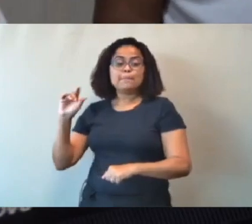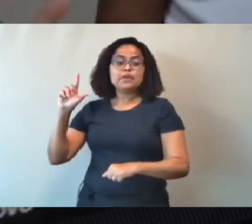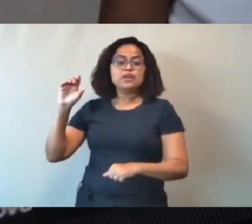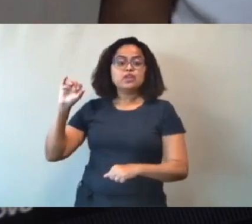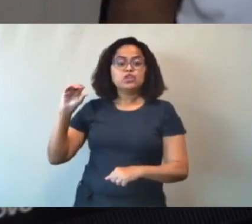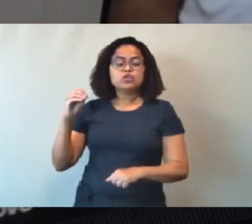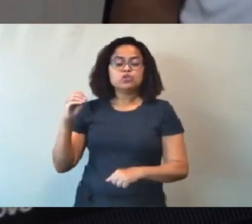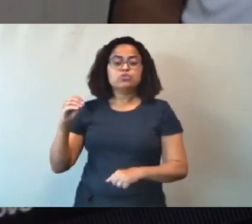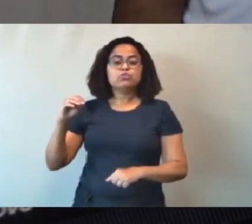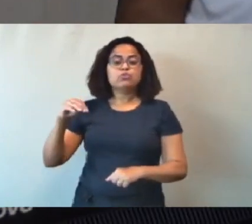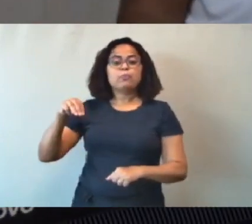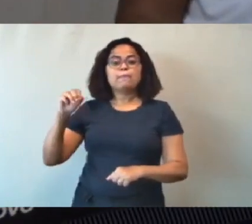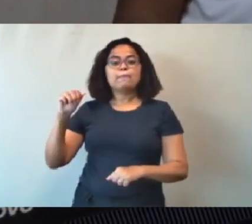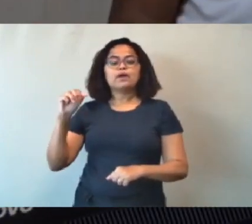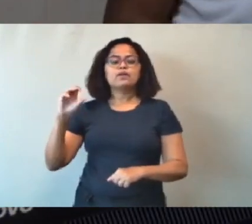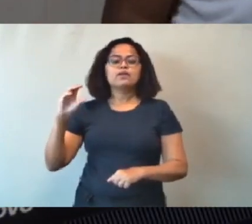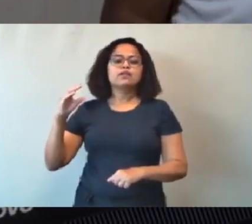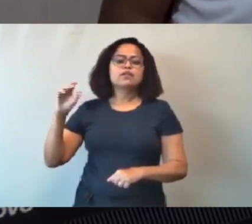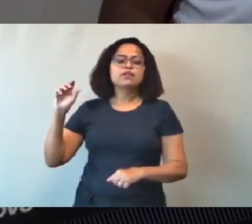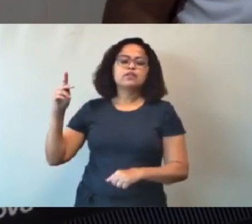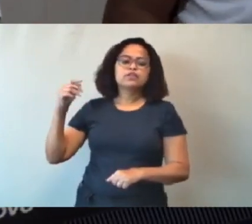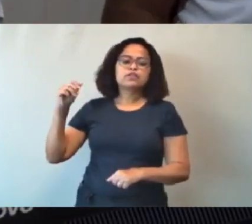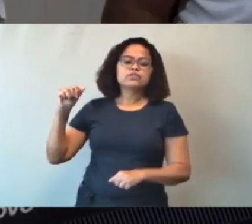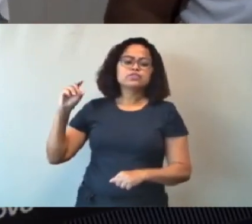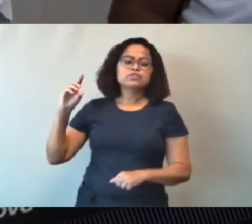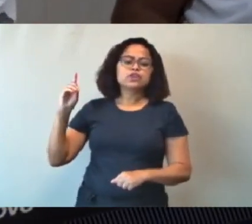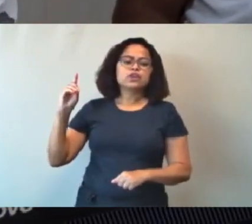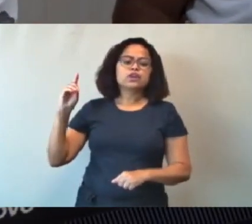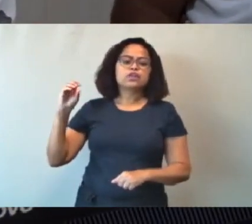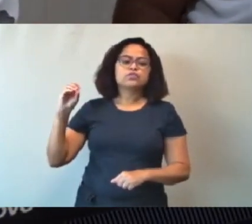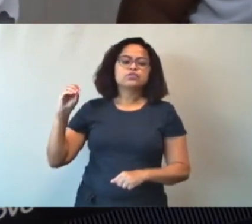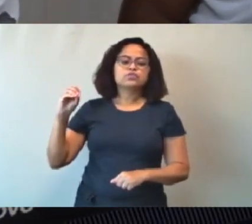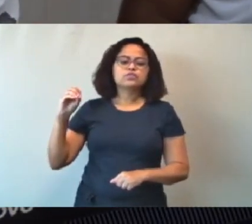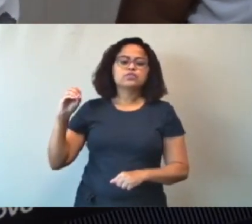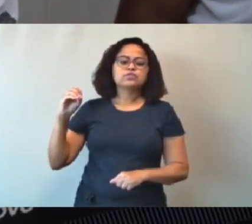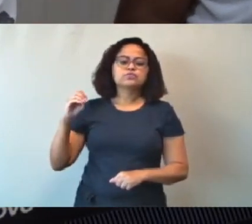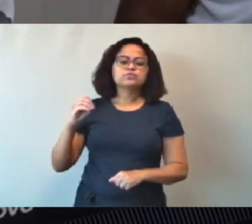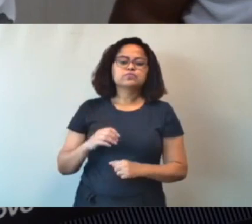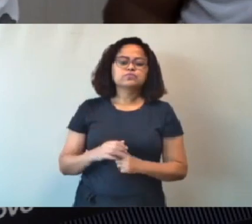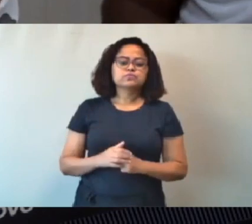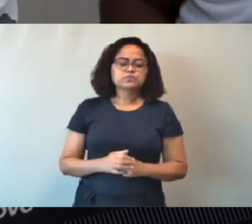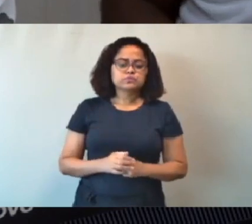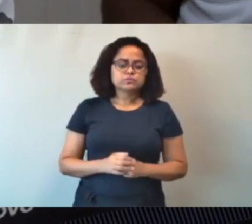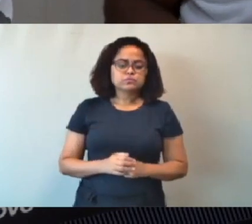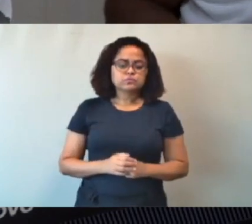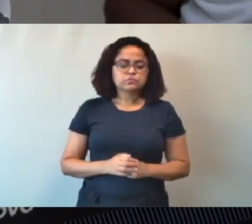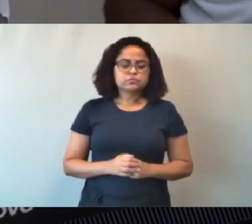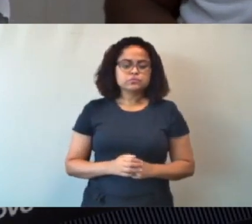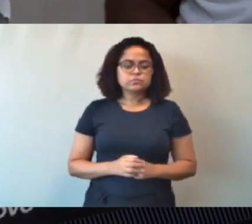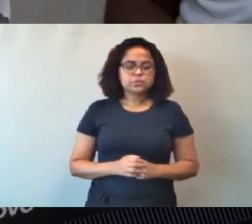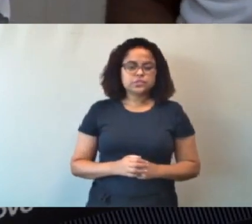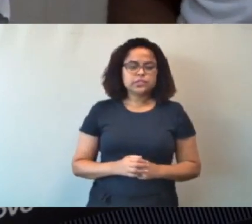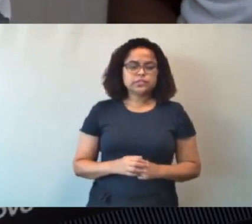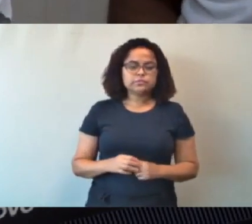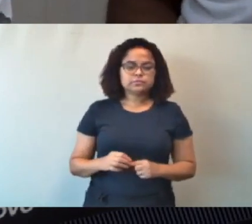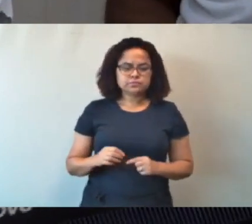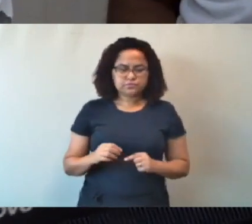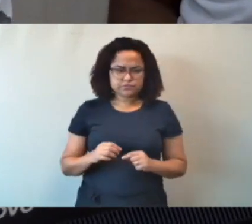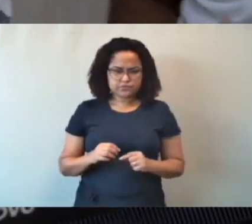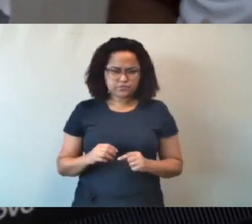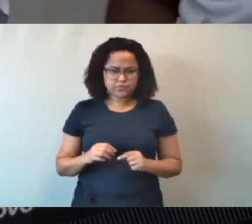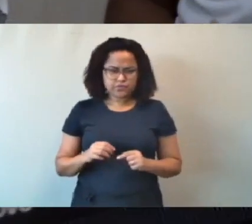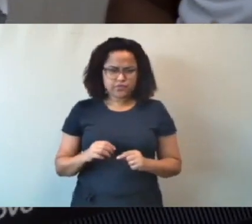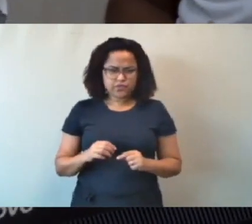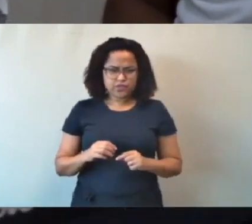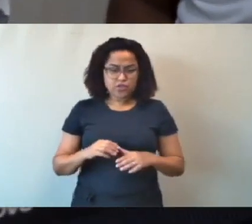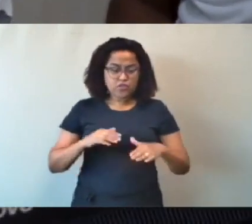me parece que a prefeitura pensou, né, uma forma de tirar os estacionamentos ali na Abílio Machado.